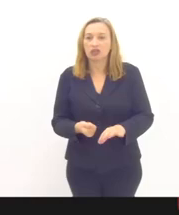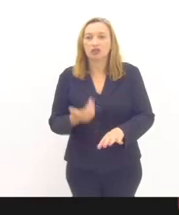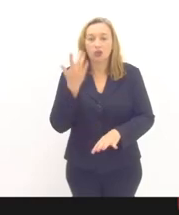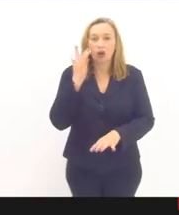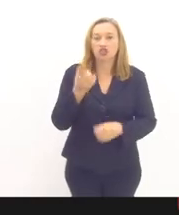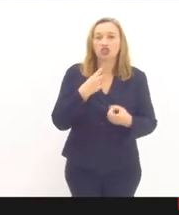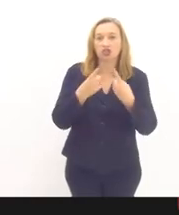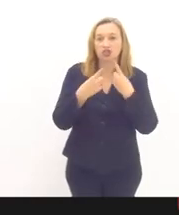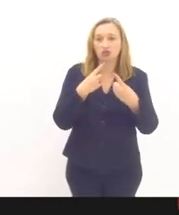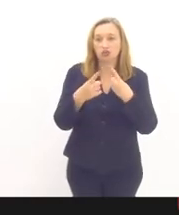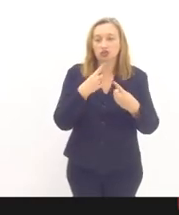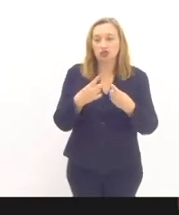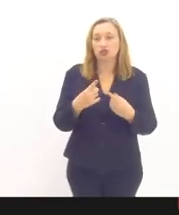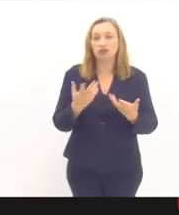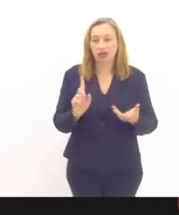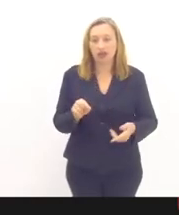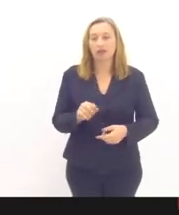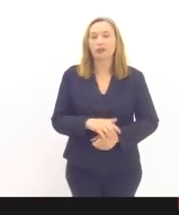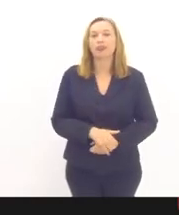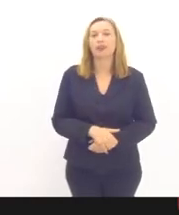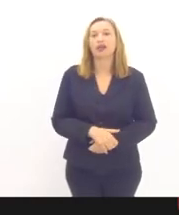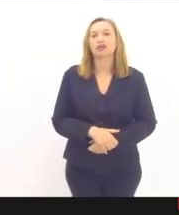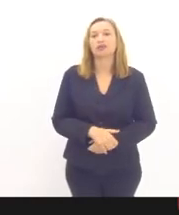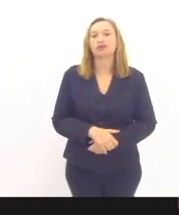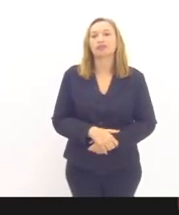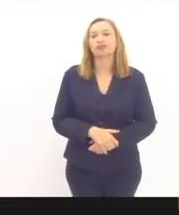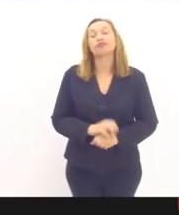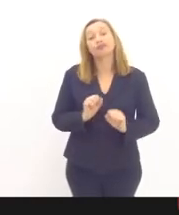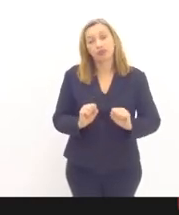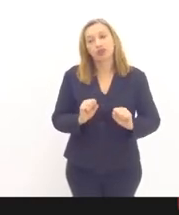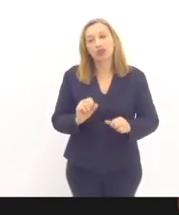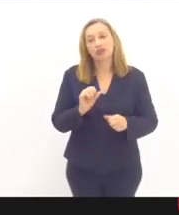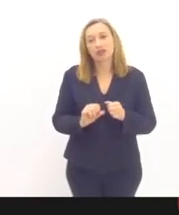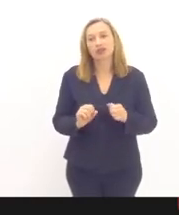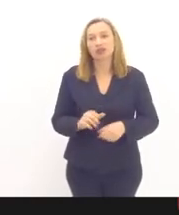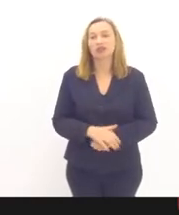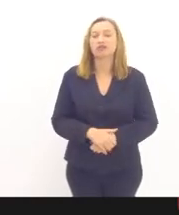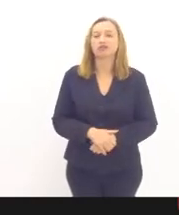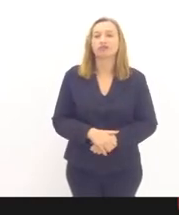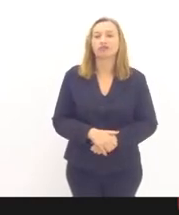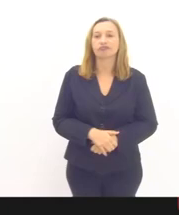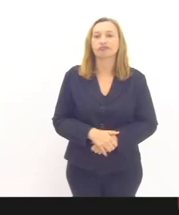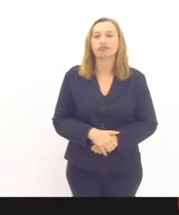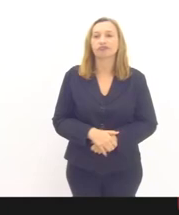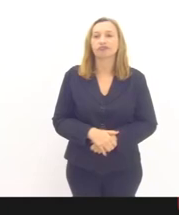essa discussão passa por isso. Tá? Então, o que a gente puder fazer, a gente vai